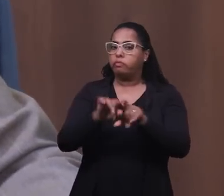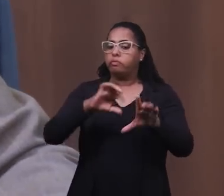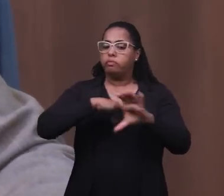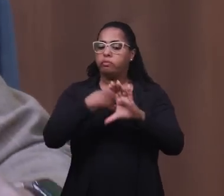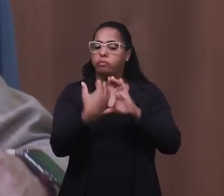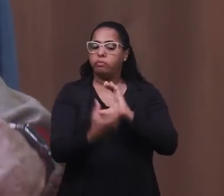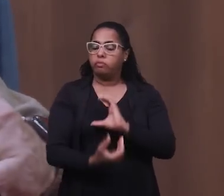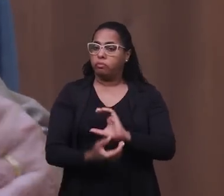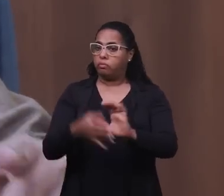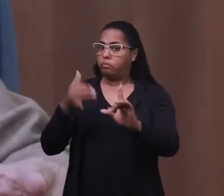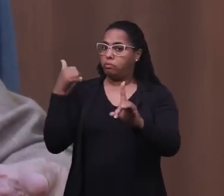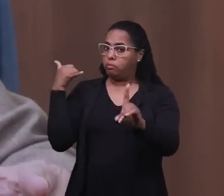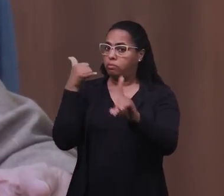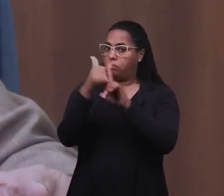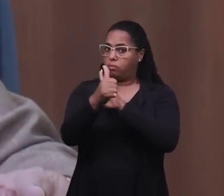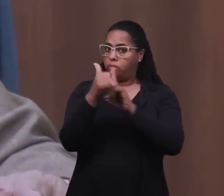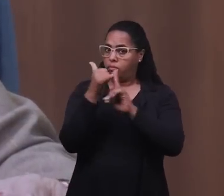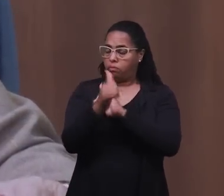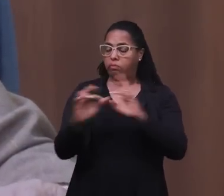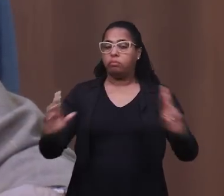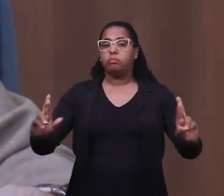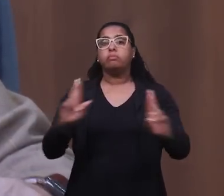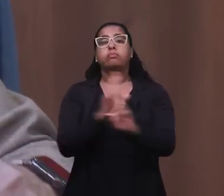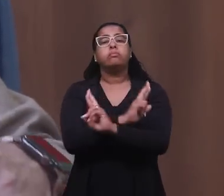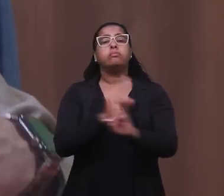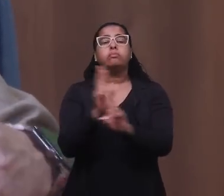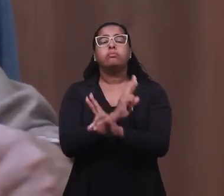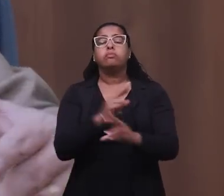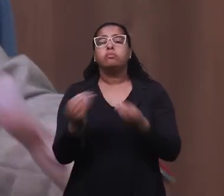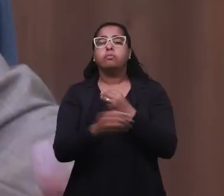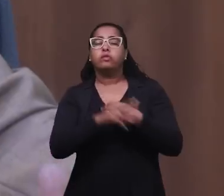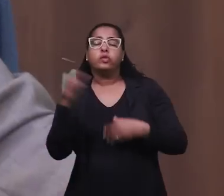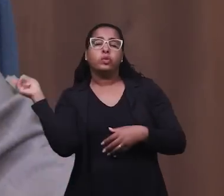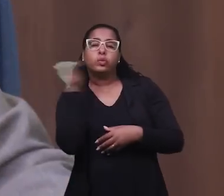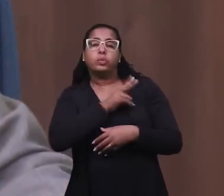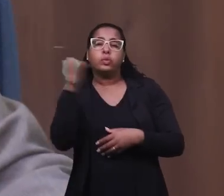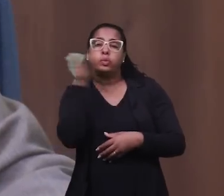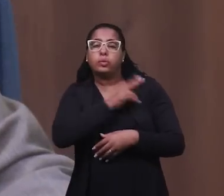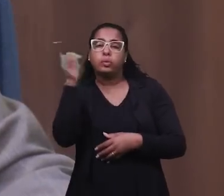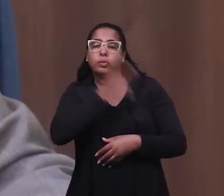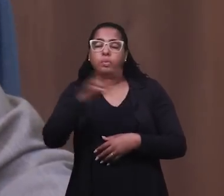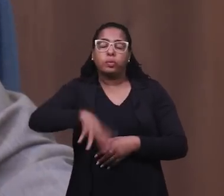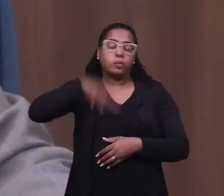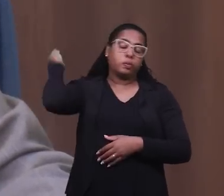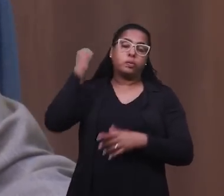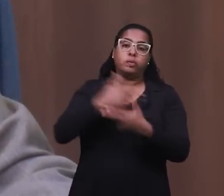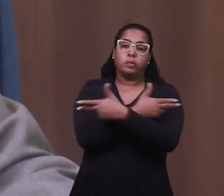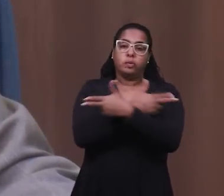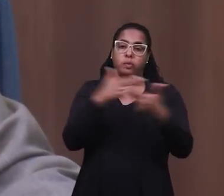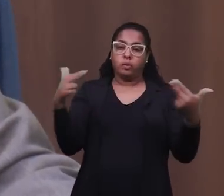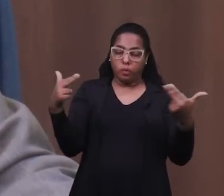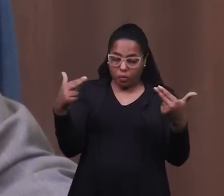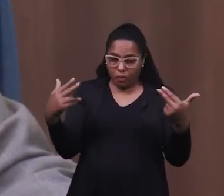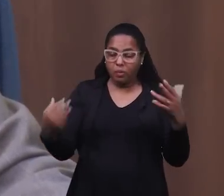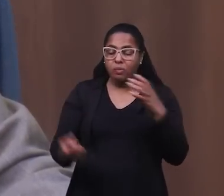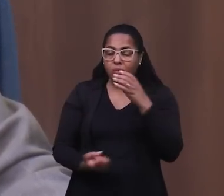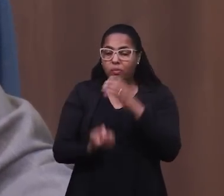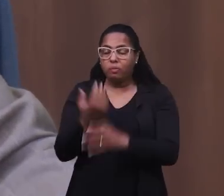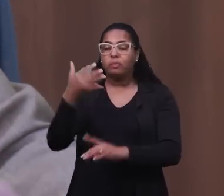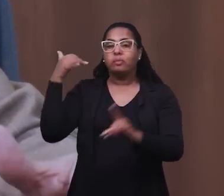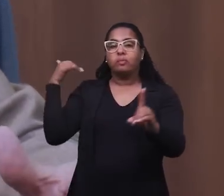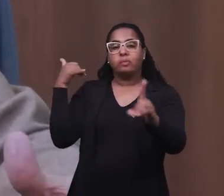seu caráter profético em função da velocidade dos acontecimentos